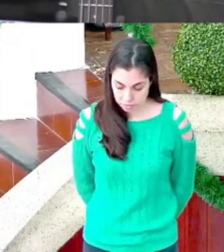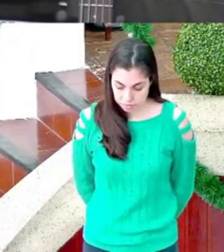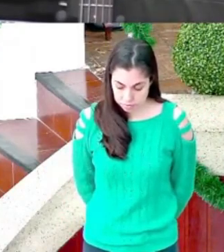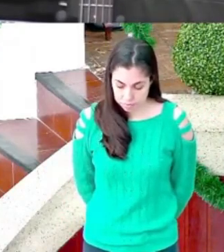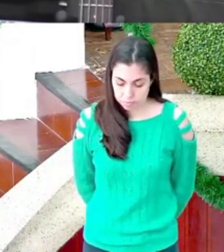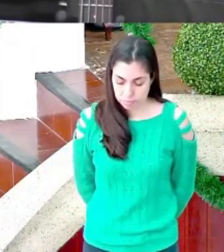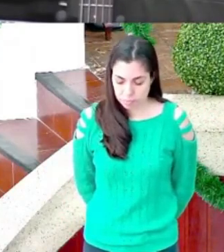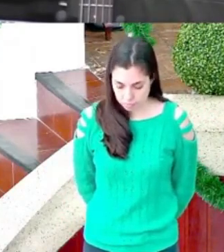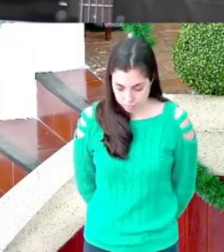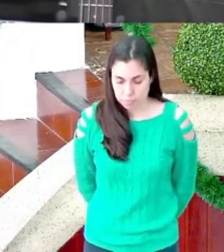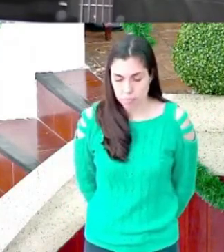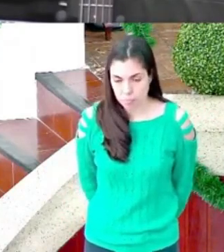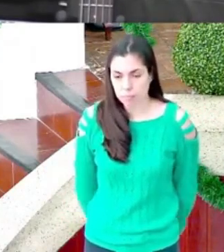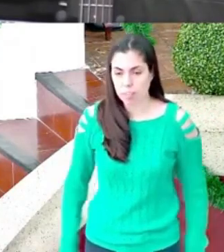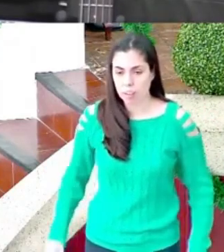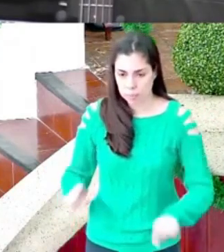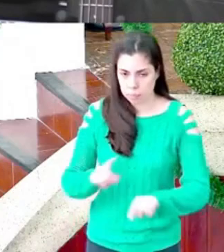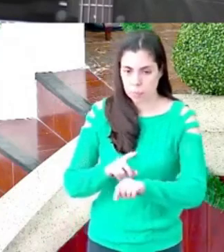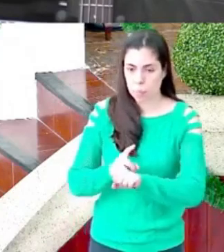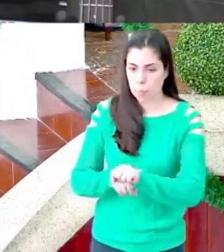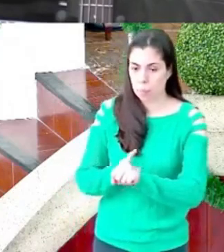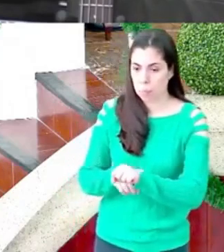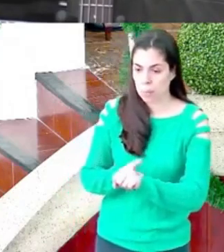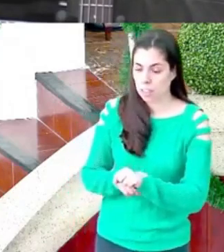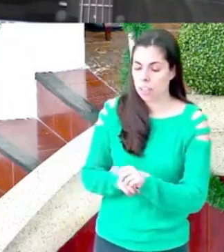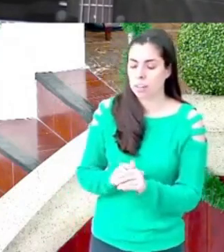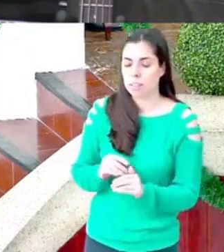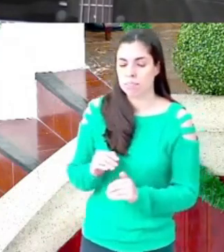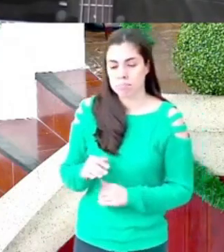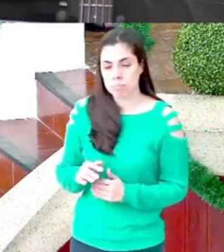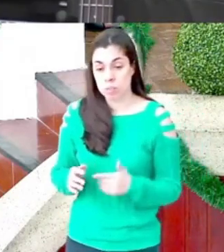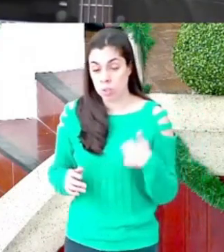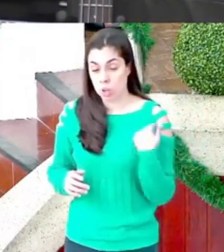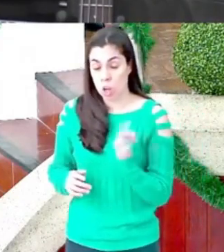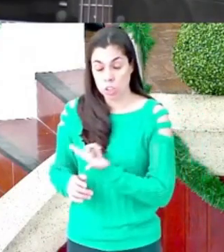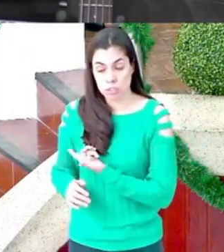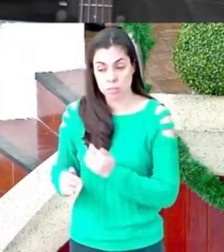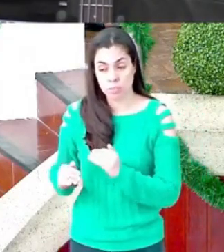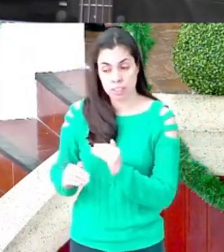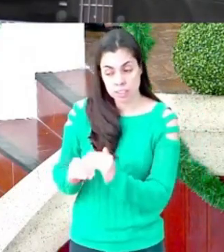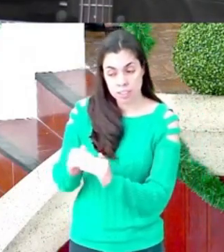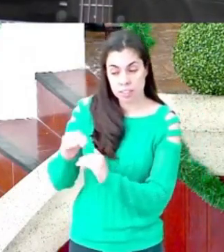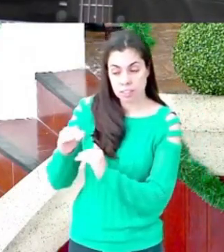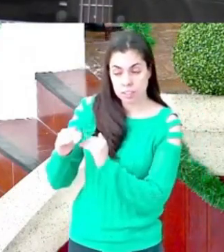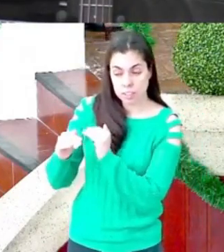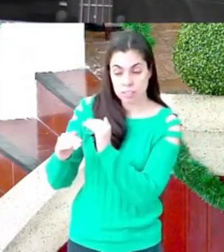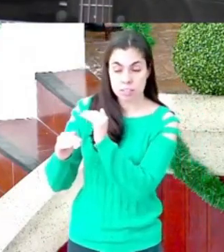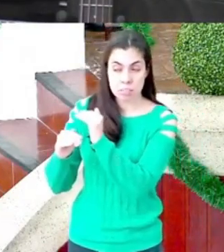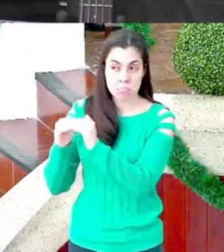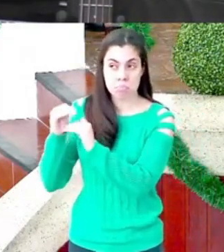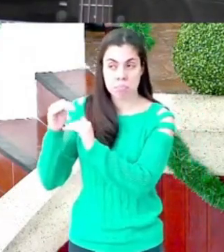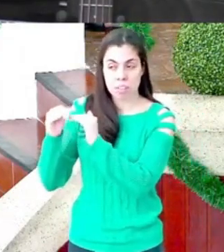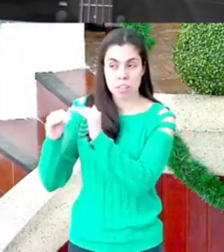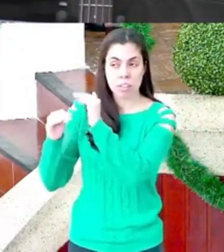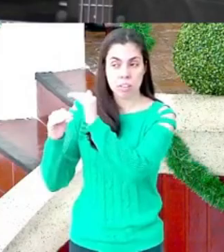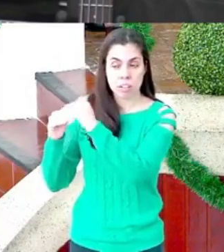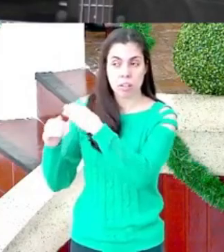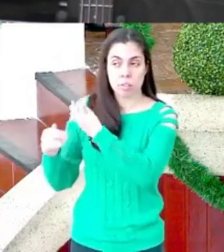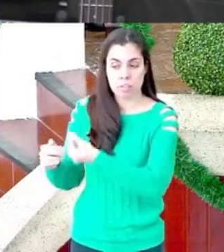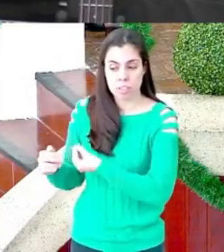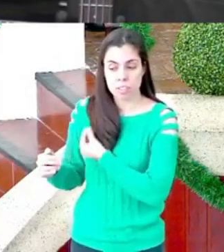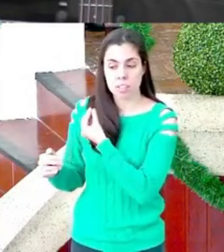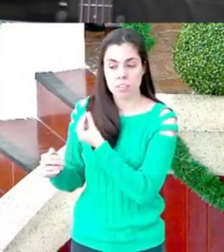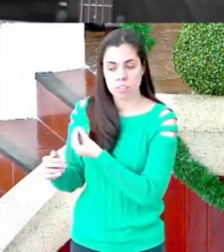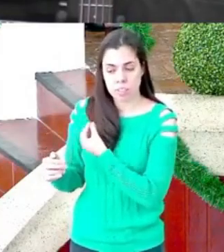a valorizar muito mais as vozes humanas, os elogios humanos, do que a